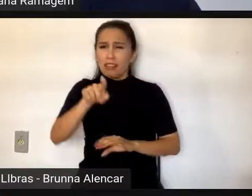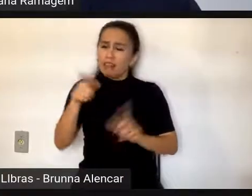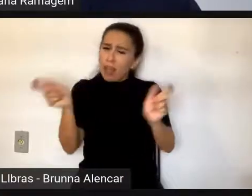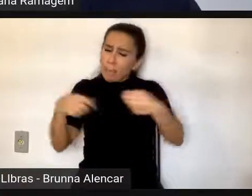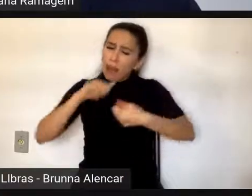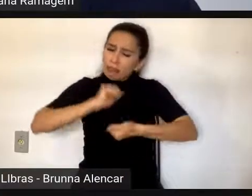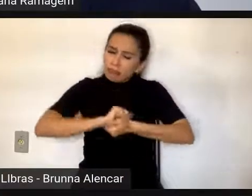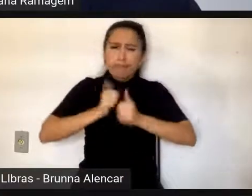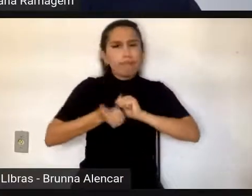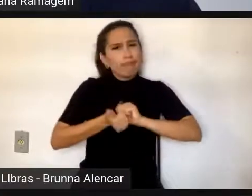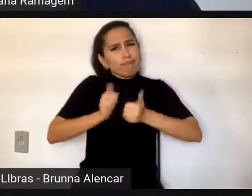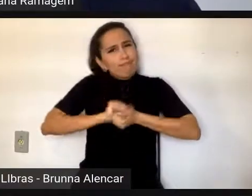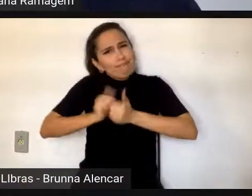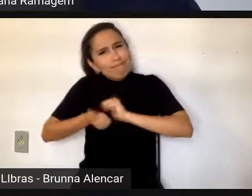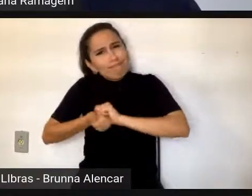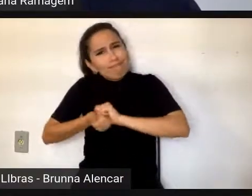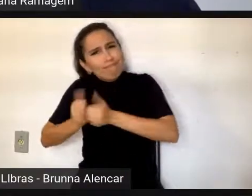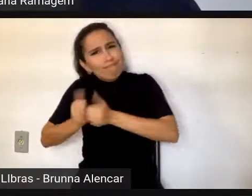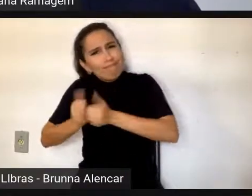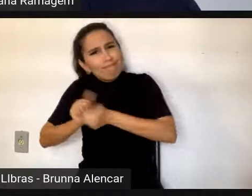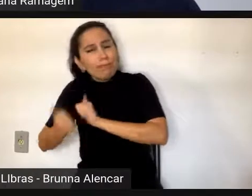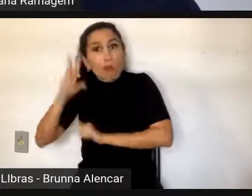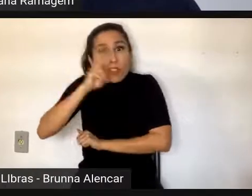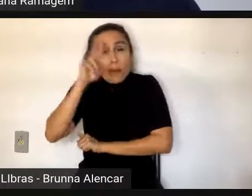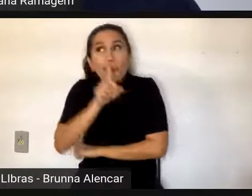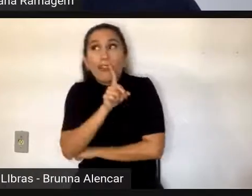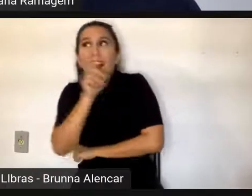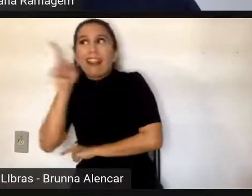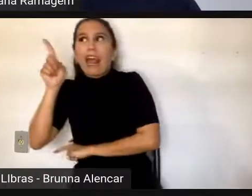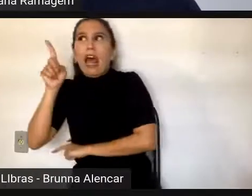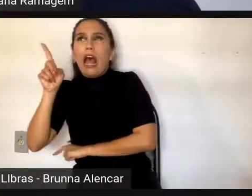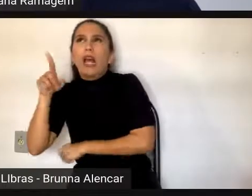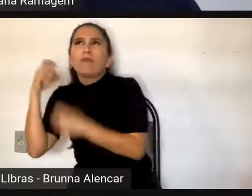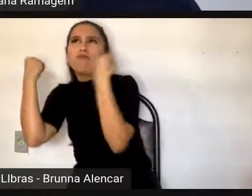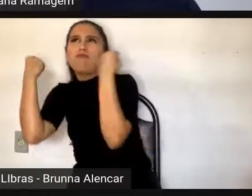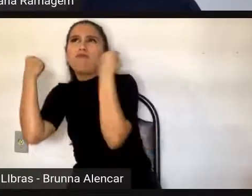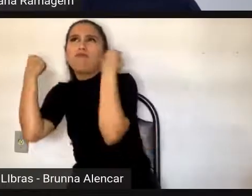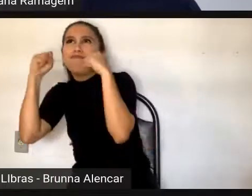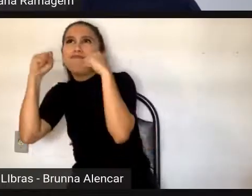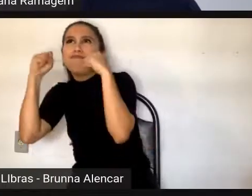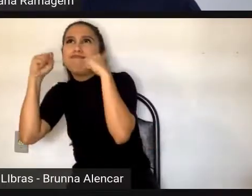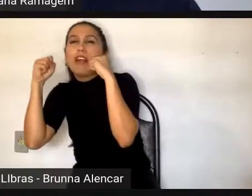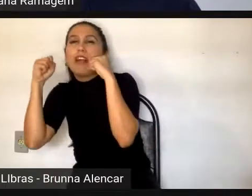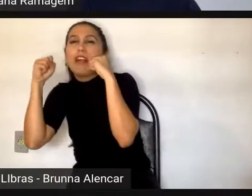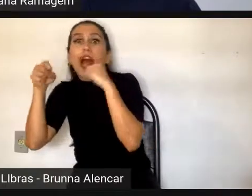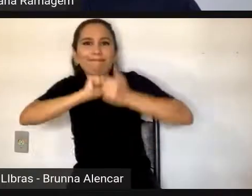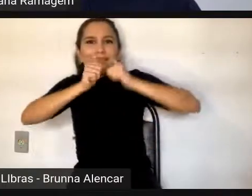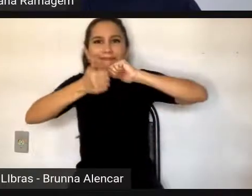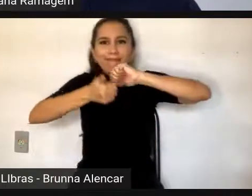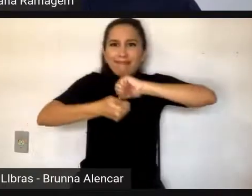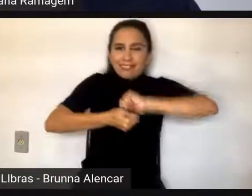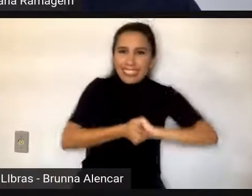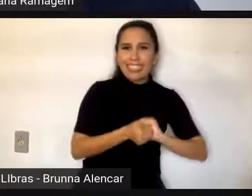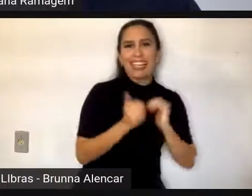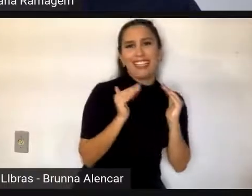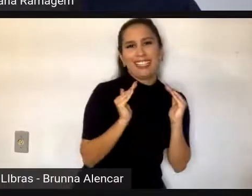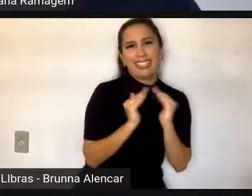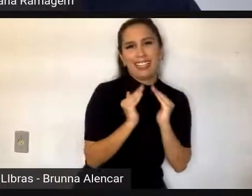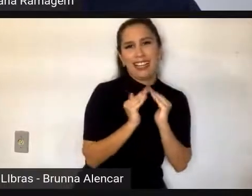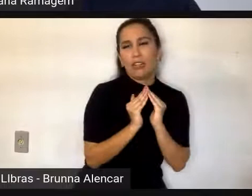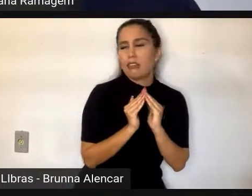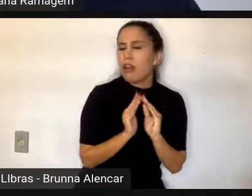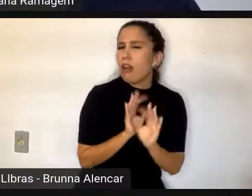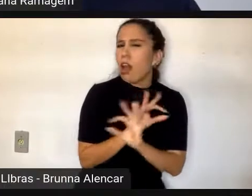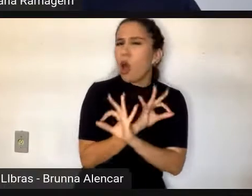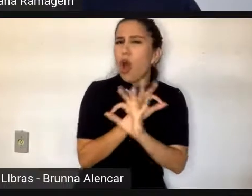na academia, tente trazer para a sua casa. Se possível, adquira os elásticos extensores para